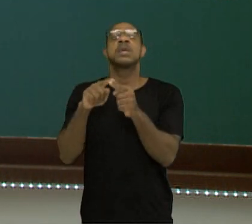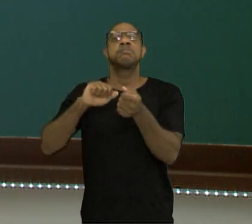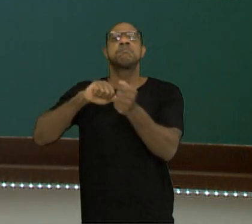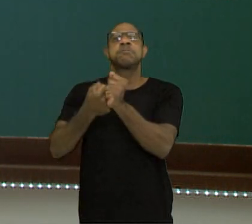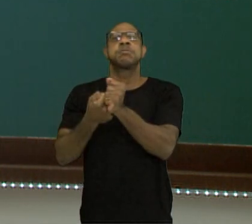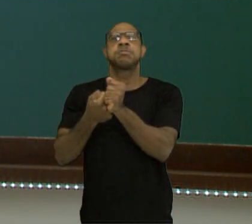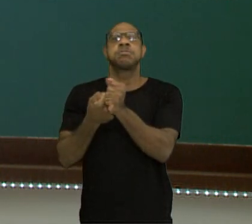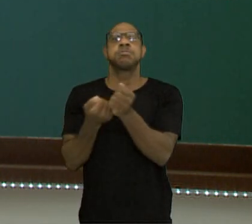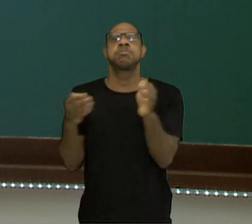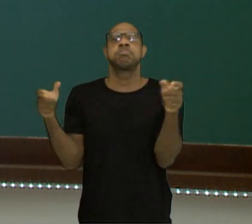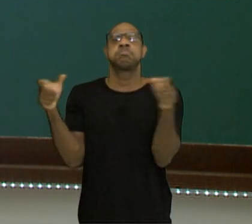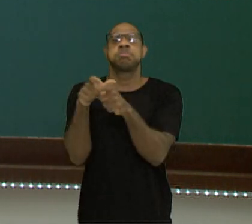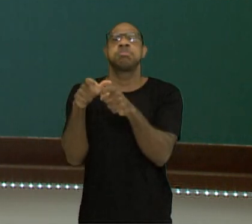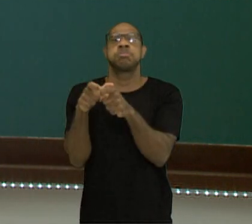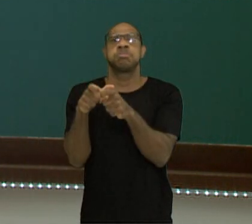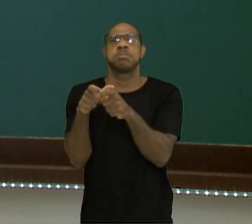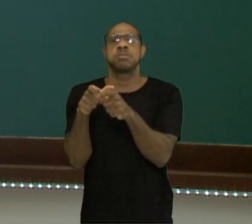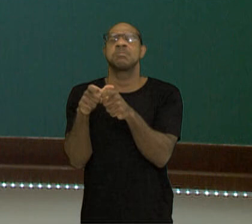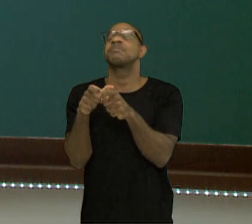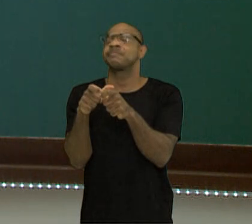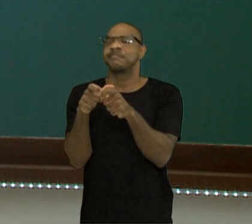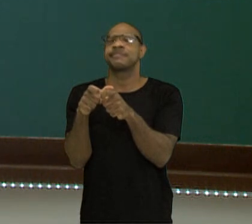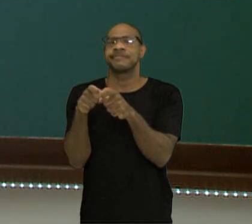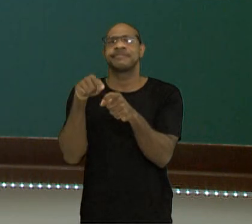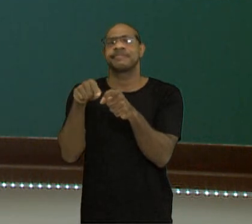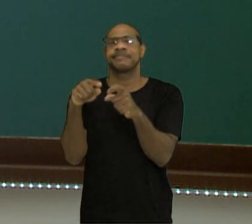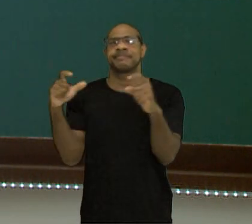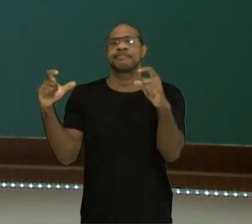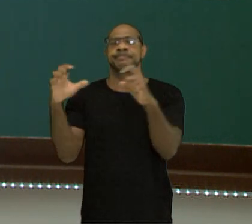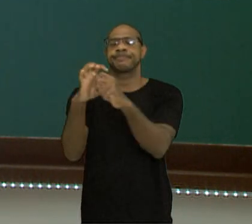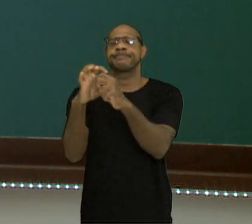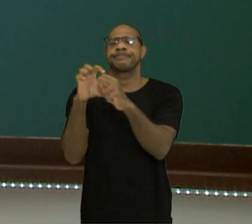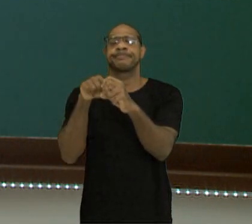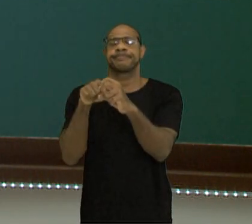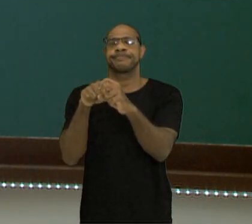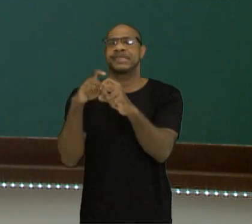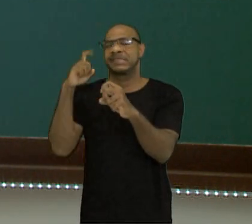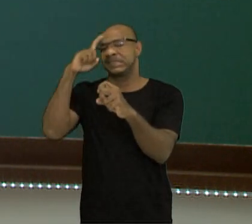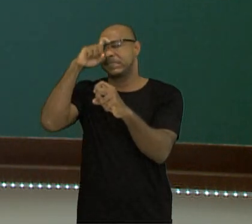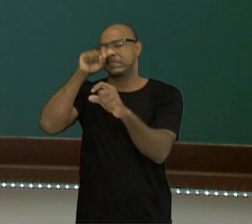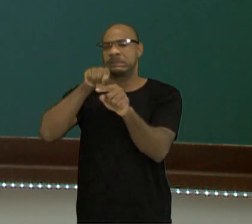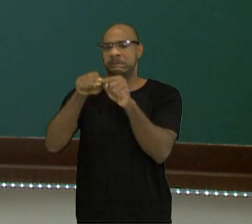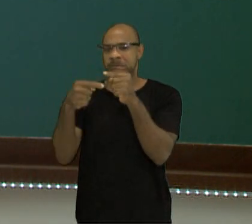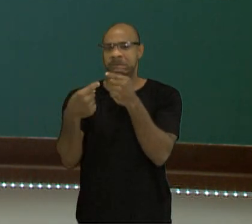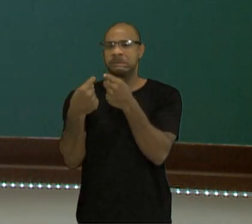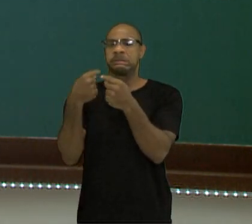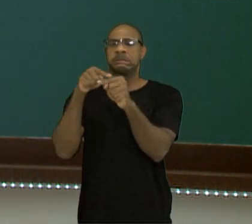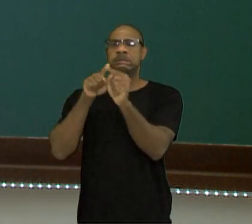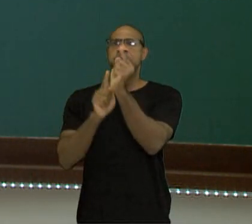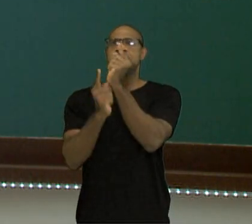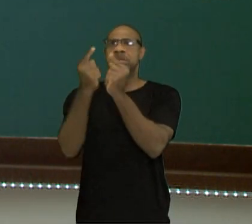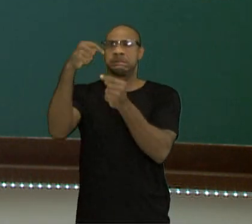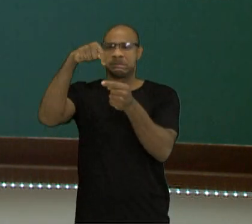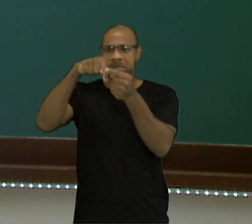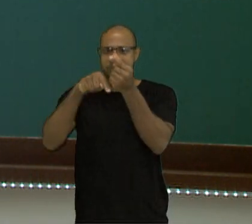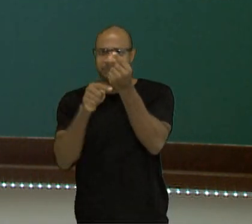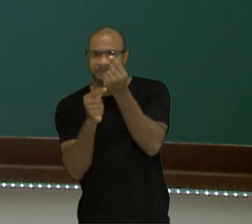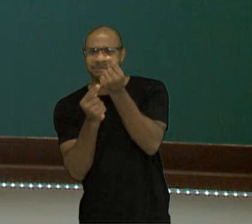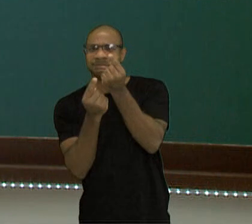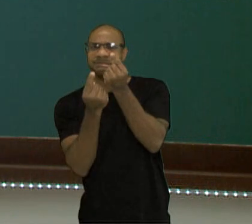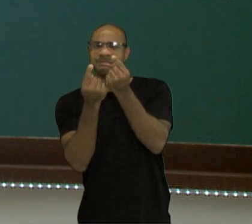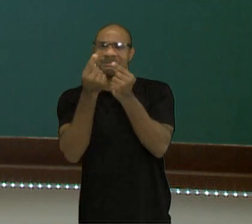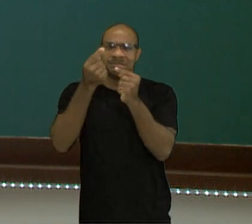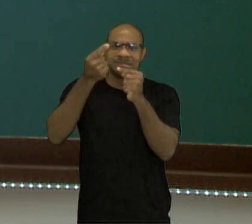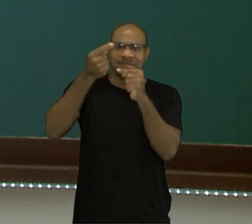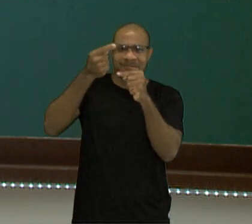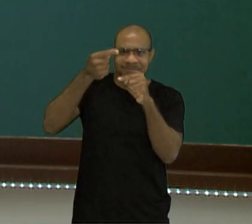área bem reduzida, e é justamente por isso que dificulta muito a respiração no caso de um